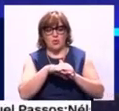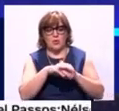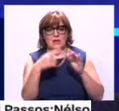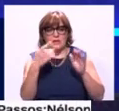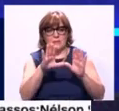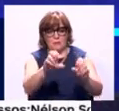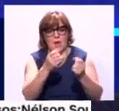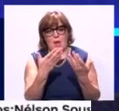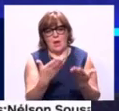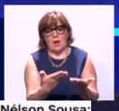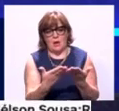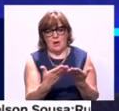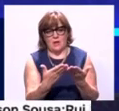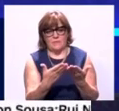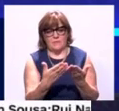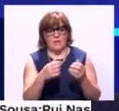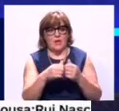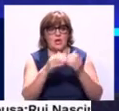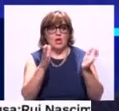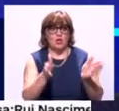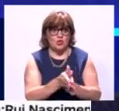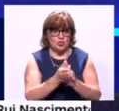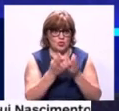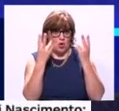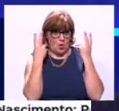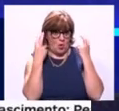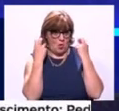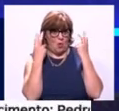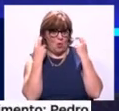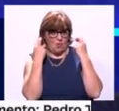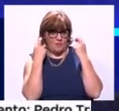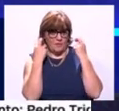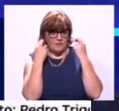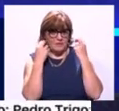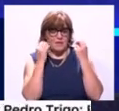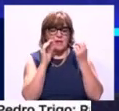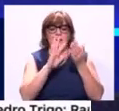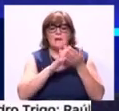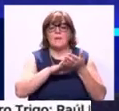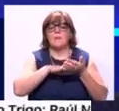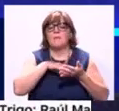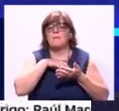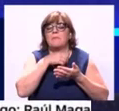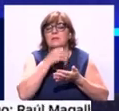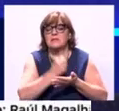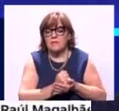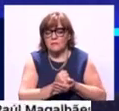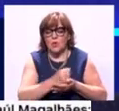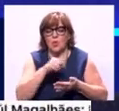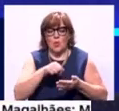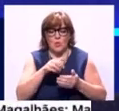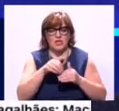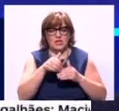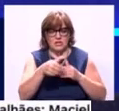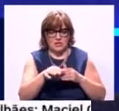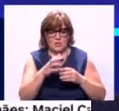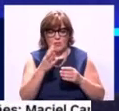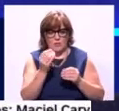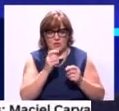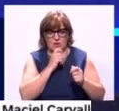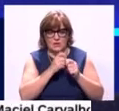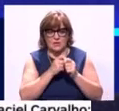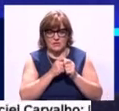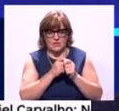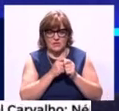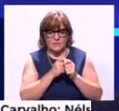tomou. A todos que nos estão a ouvir, eternamente, hoje saiu e tem saído nas várias